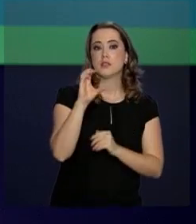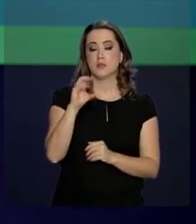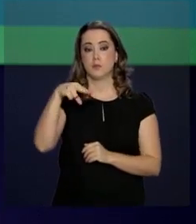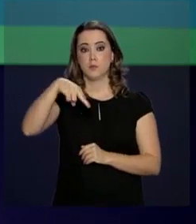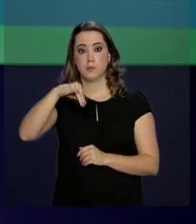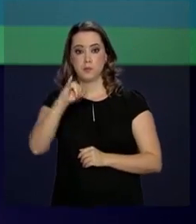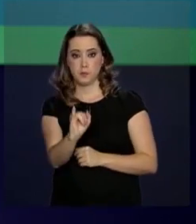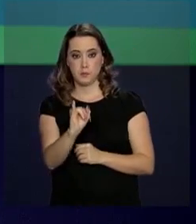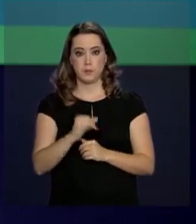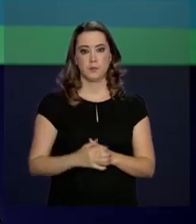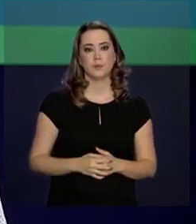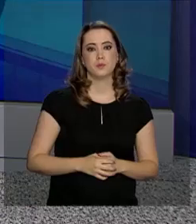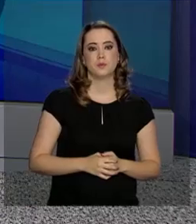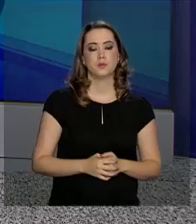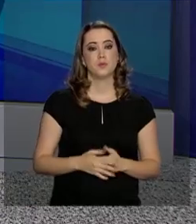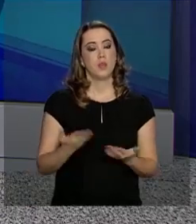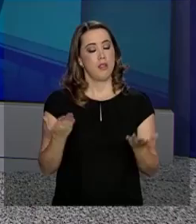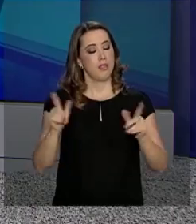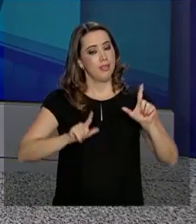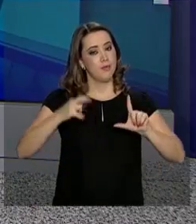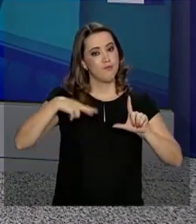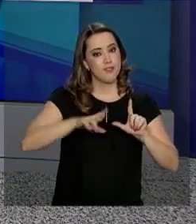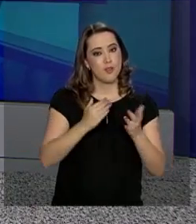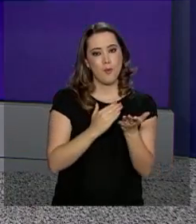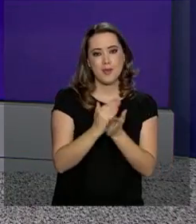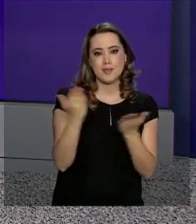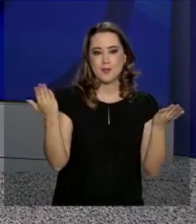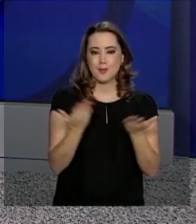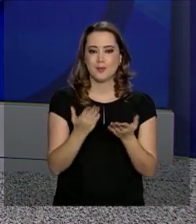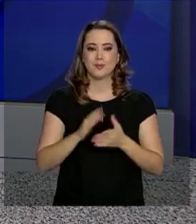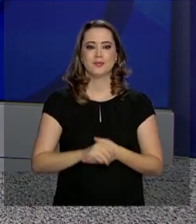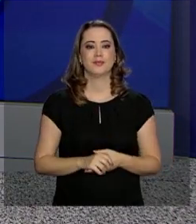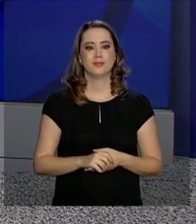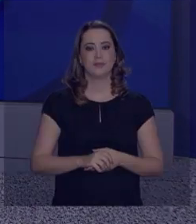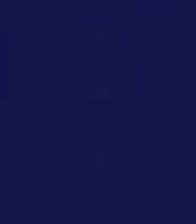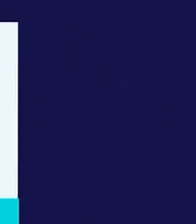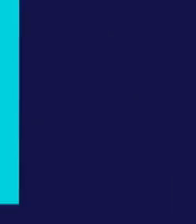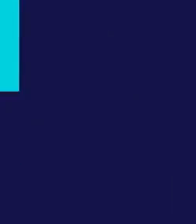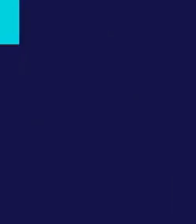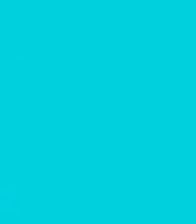Confederação Nacional da Indústria. O repórter NBR começa agora.